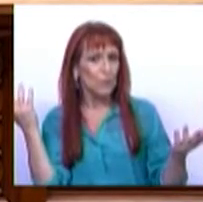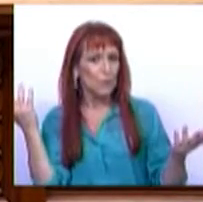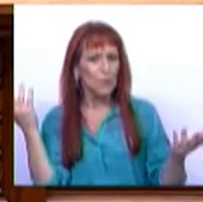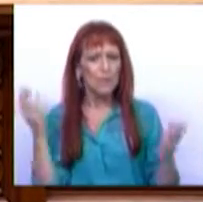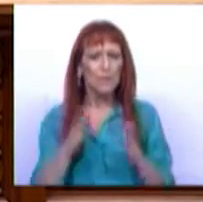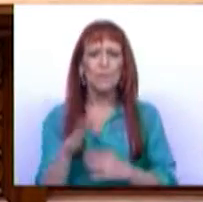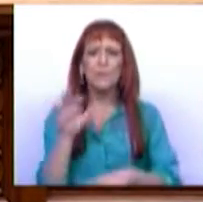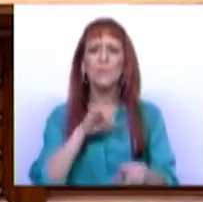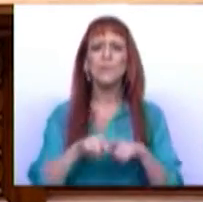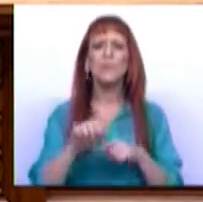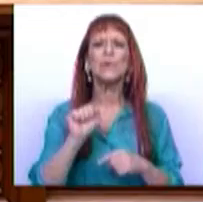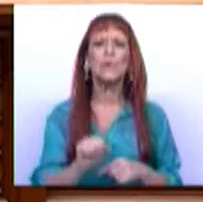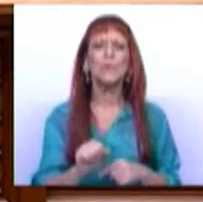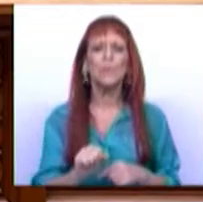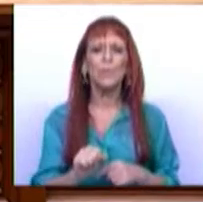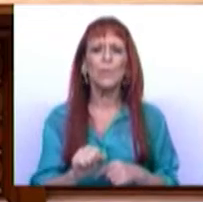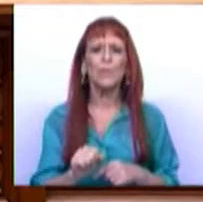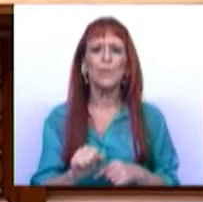Sr. Deputado